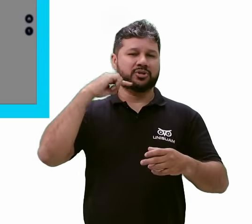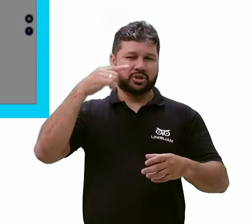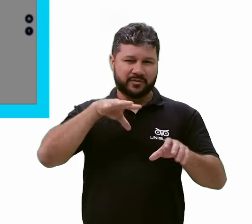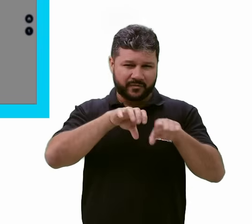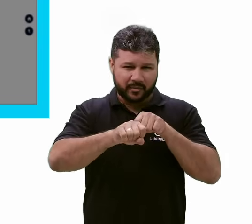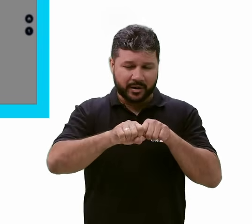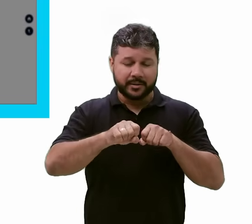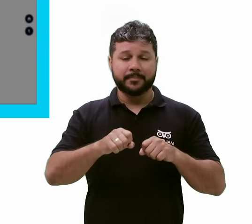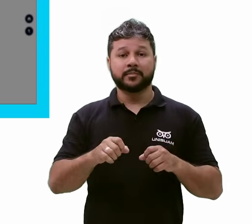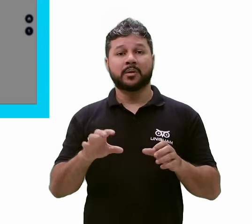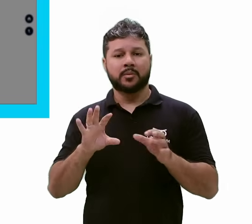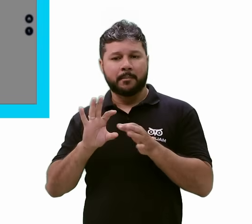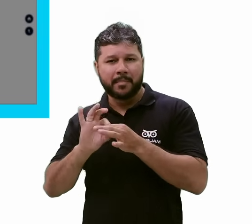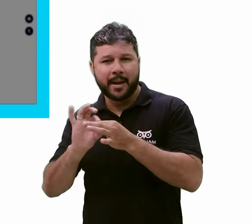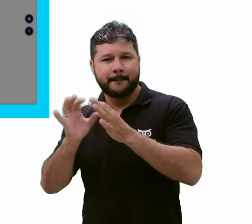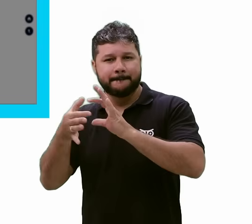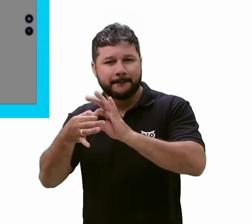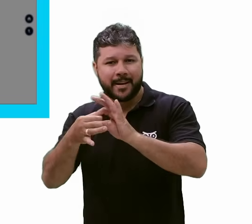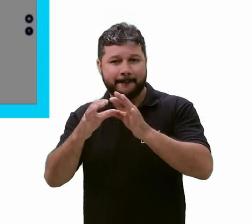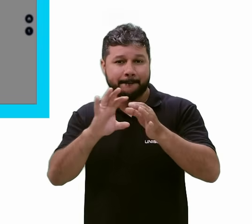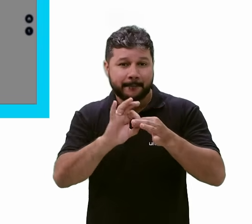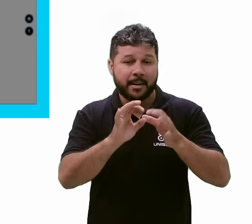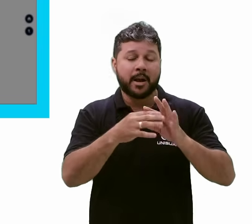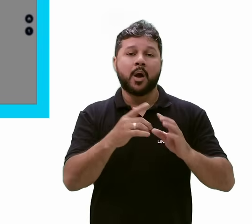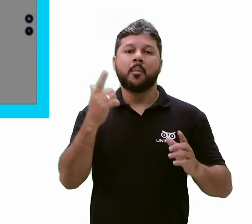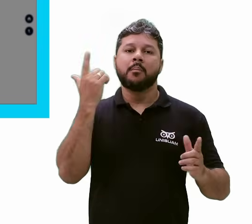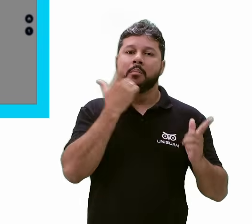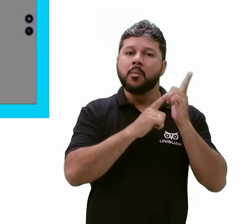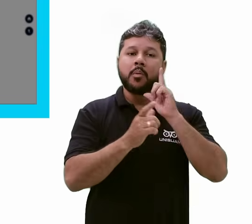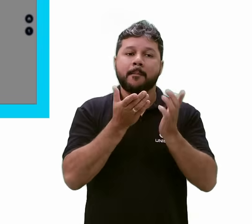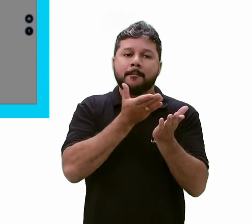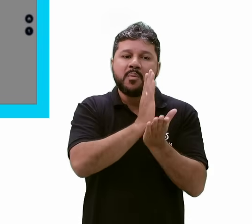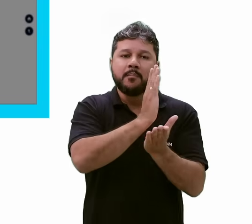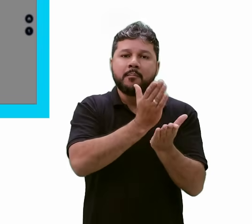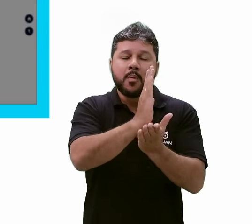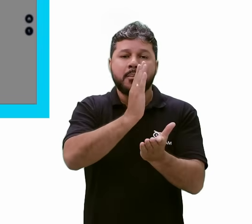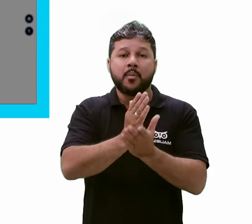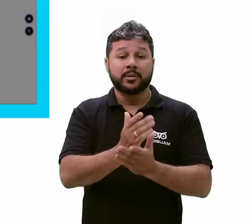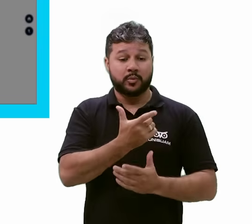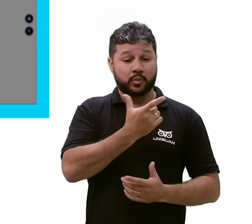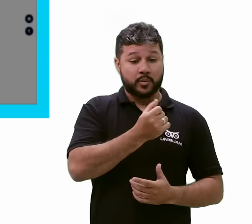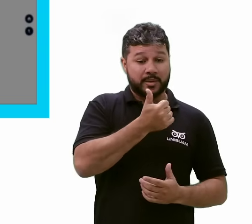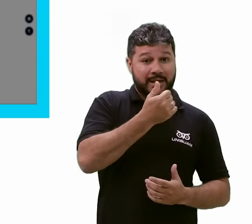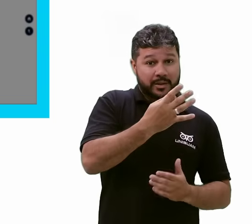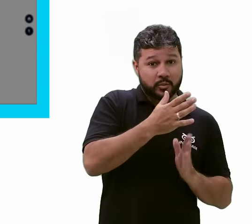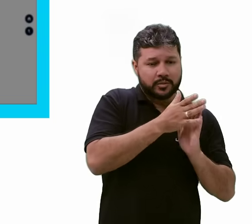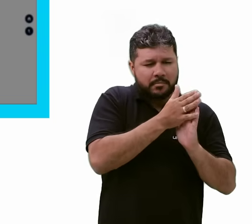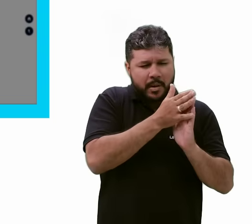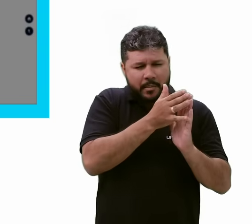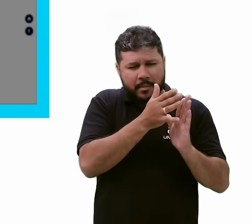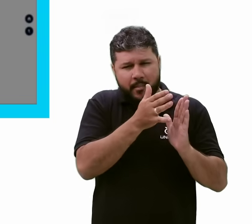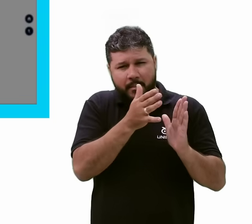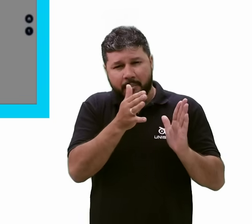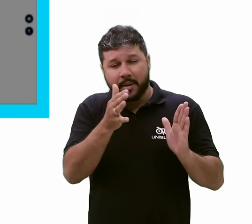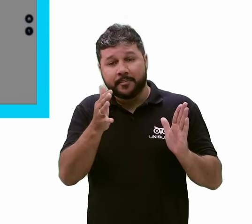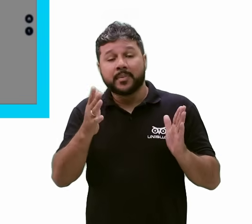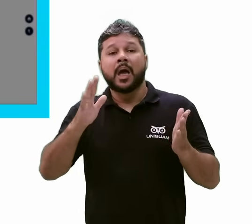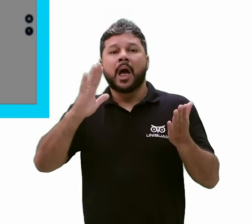do direito, unidos, começam a conseguir algumas aprovações. Então, a partir de 2014, a gente